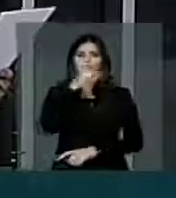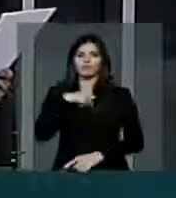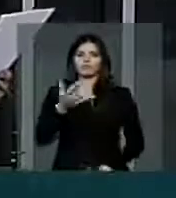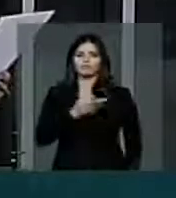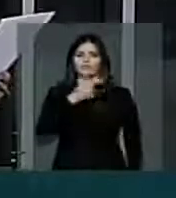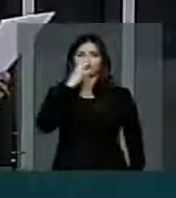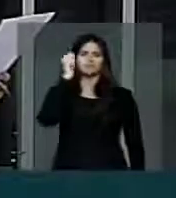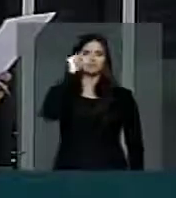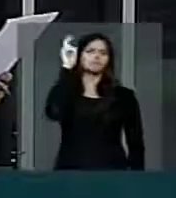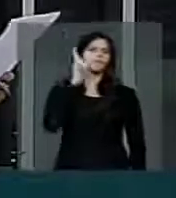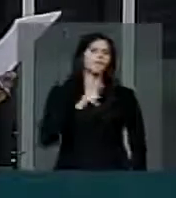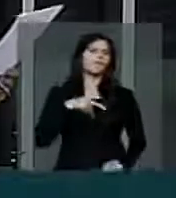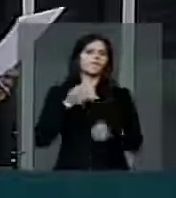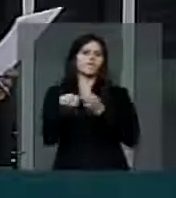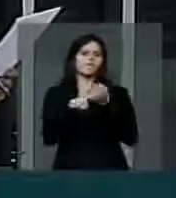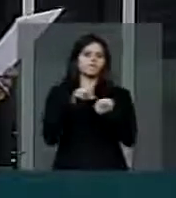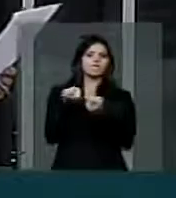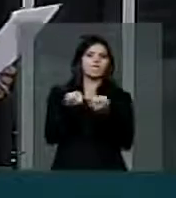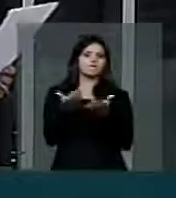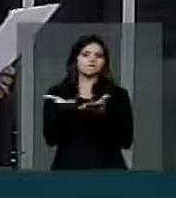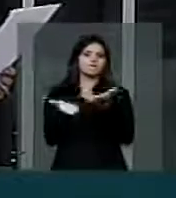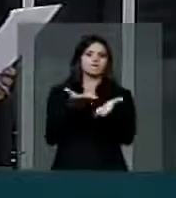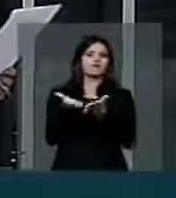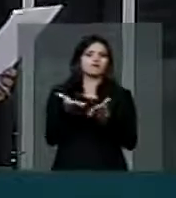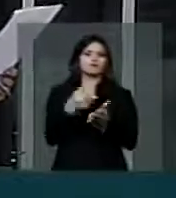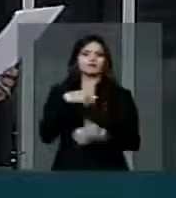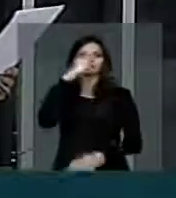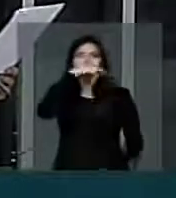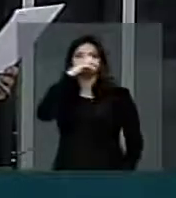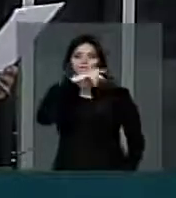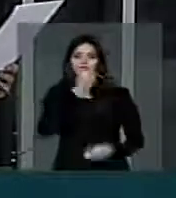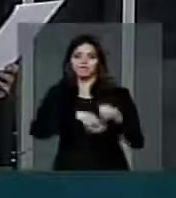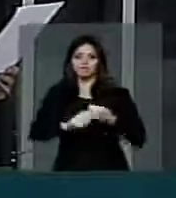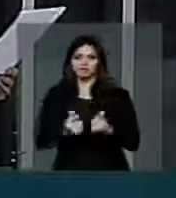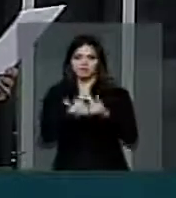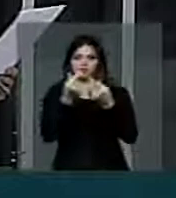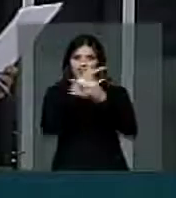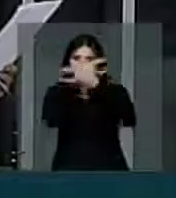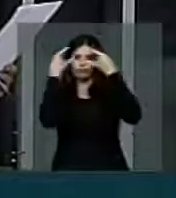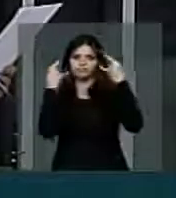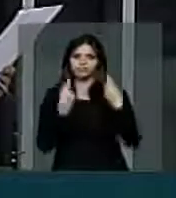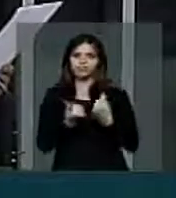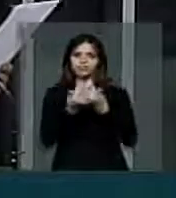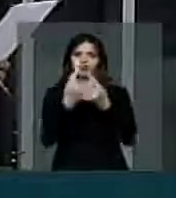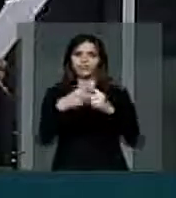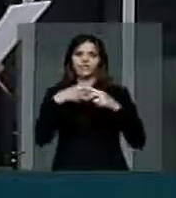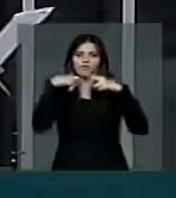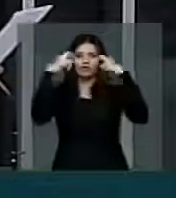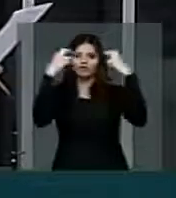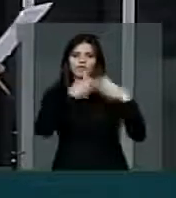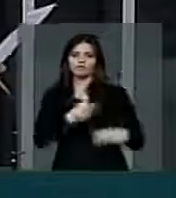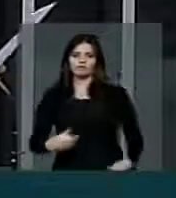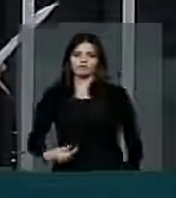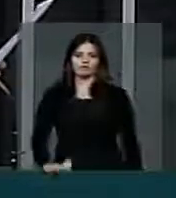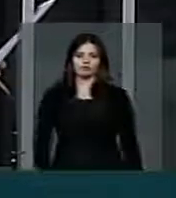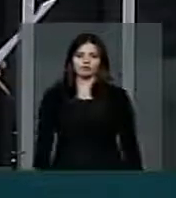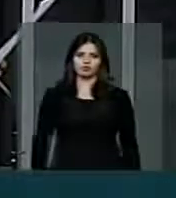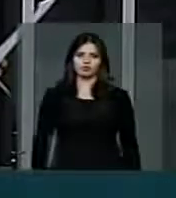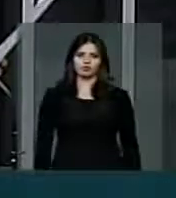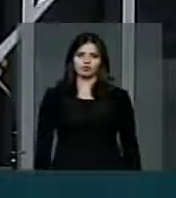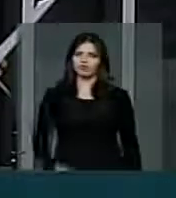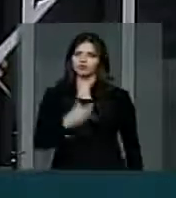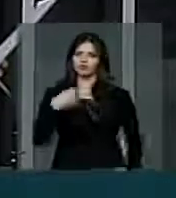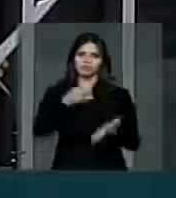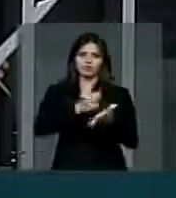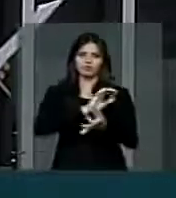tentativa de dissimular, pela exploração mercantil, a vergonhosa omissão do Estado. Não há